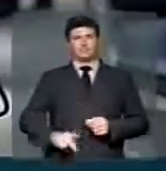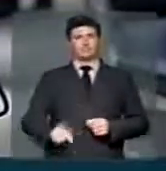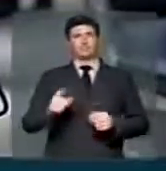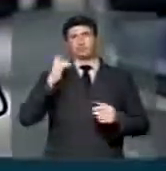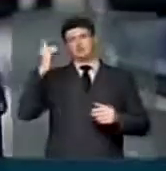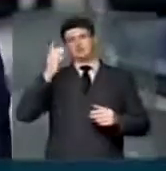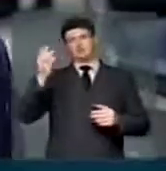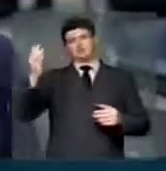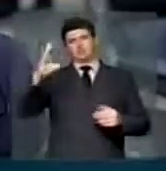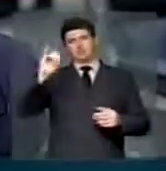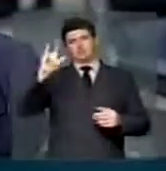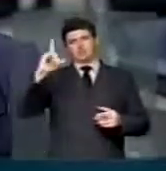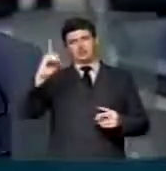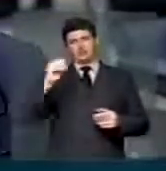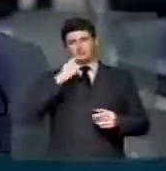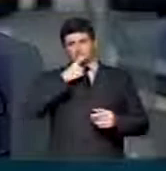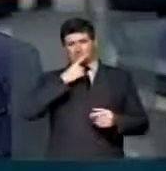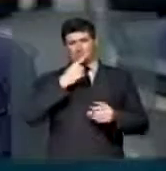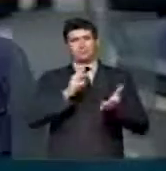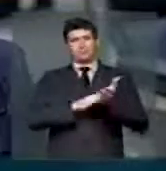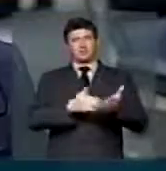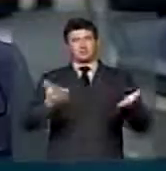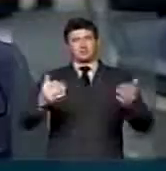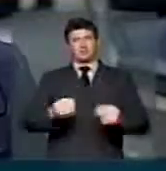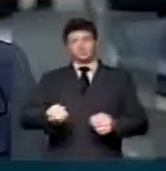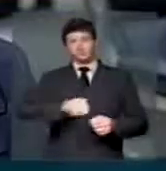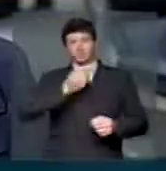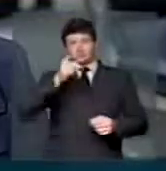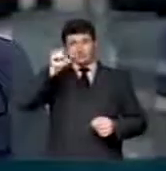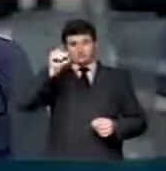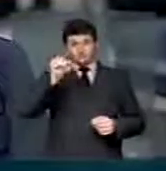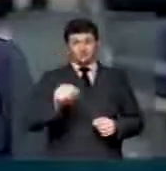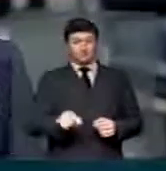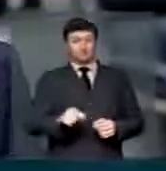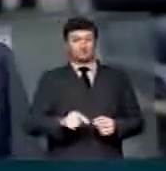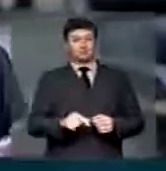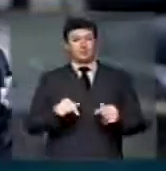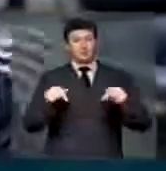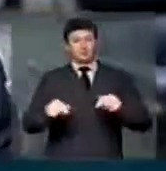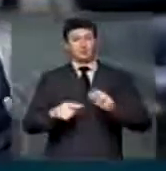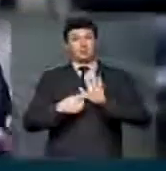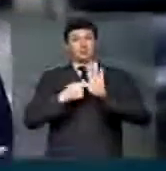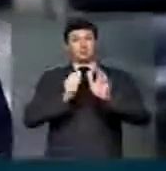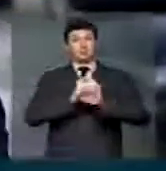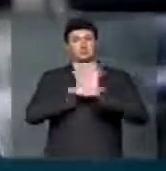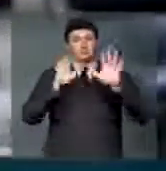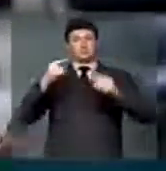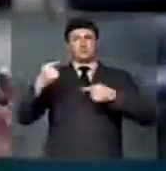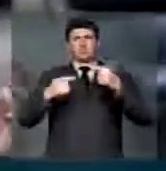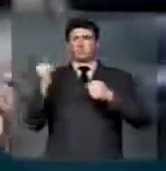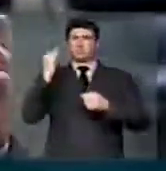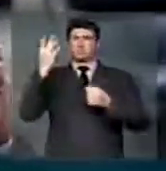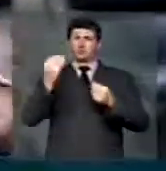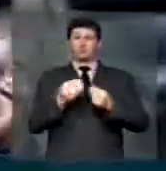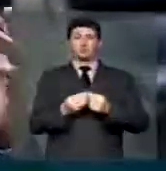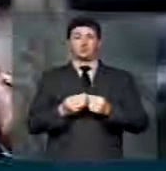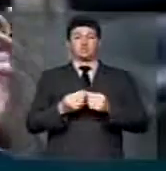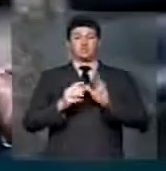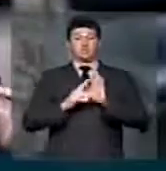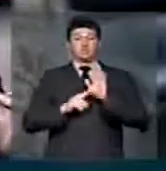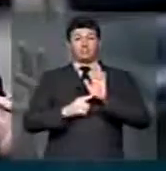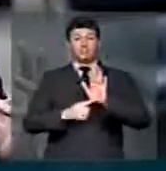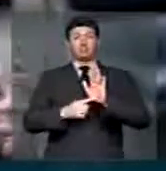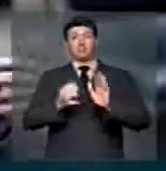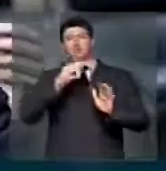deputado Ronaldo Caiado, parabéns. O seu pronunciamento traz aqui à luz um debate muito importante para mostrar